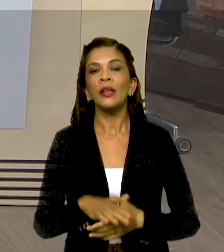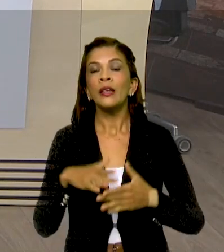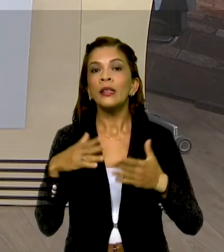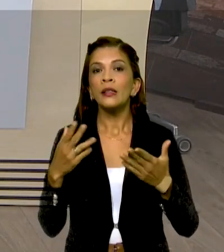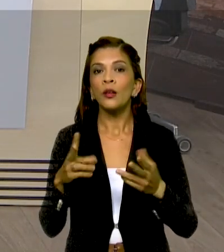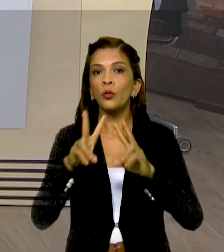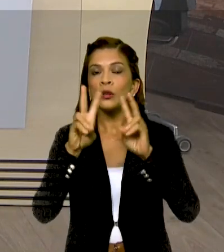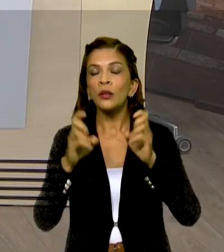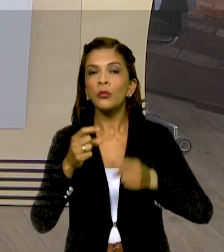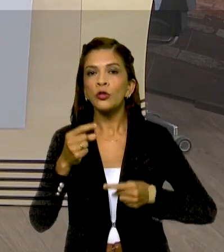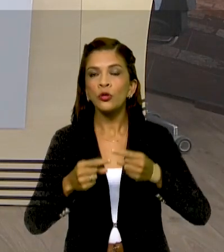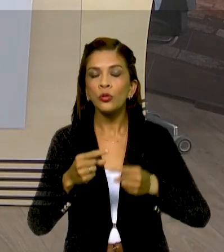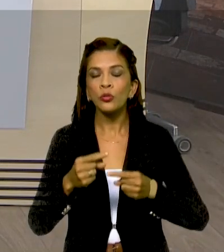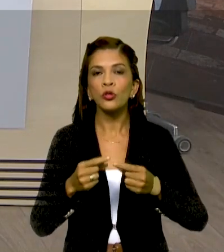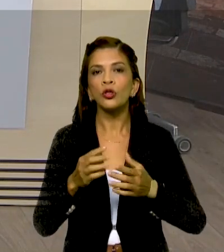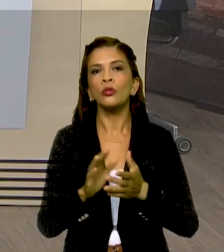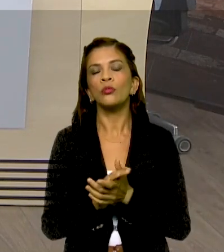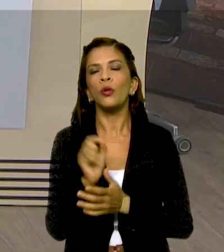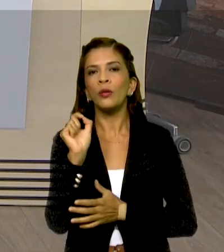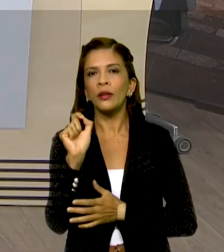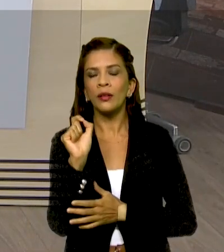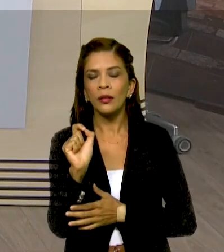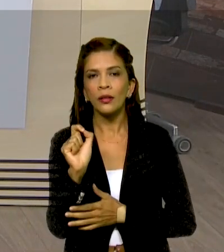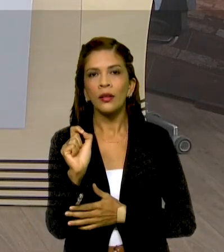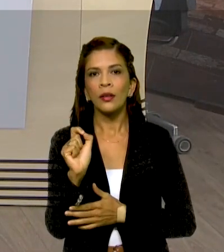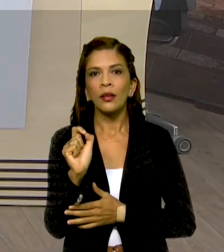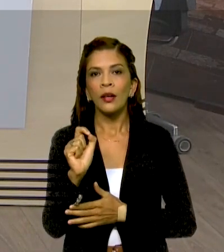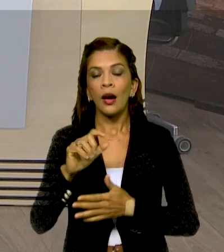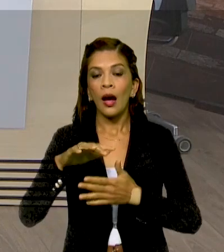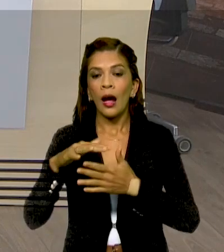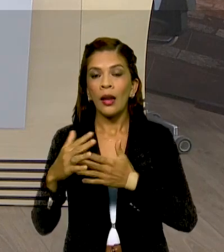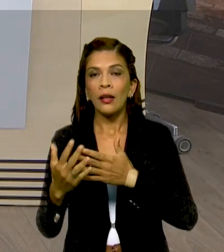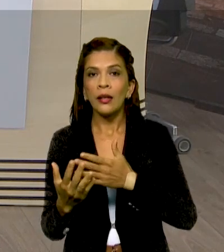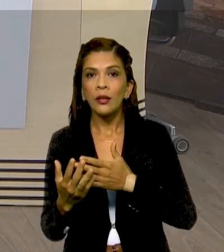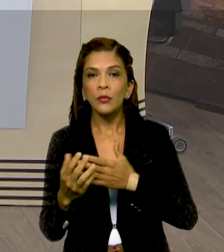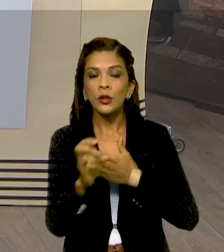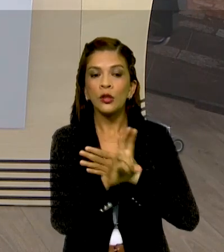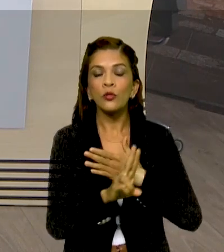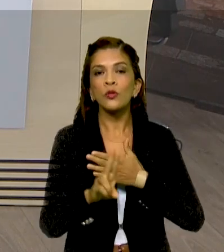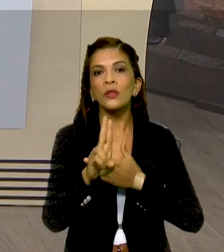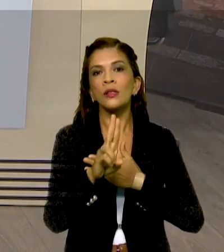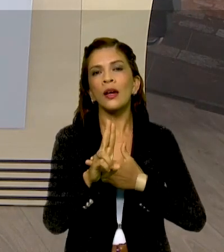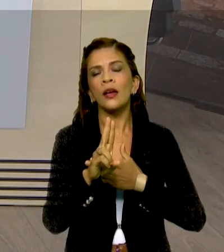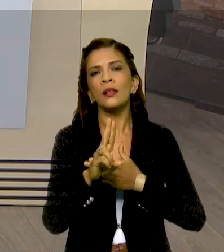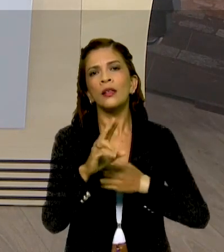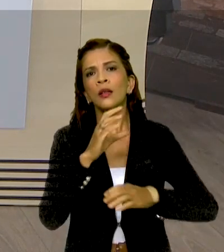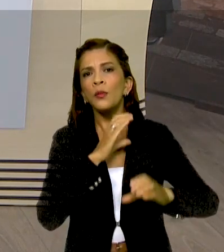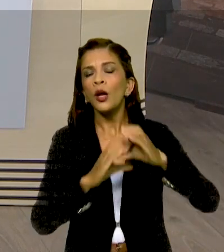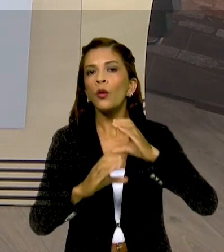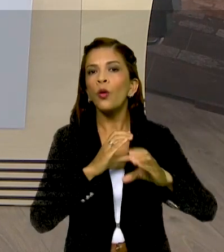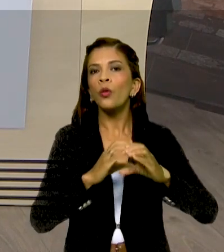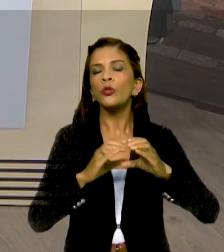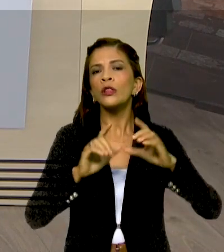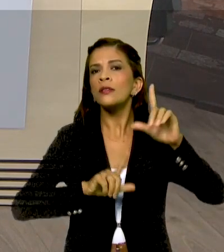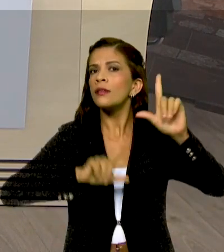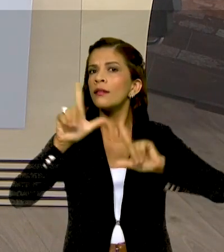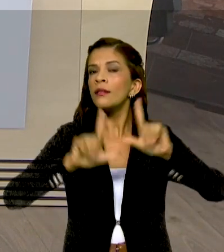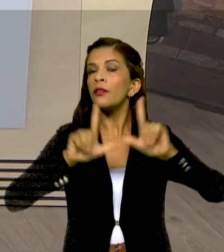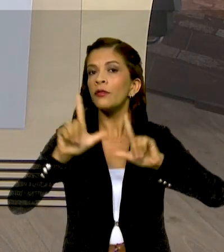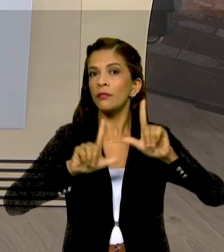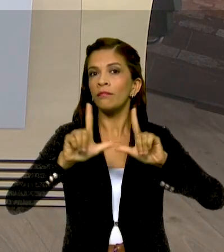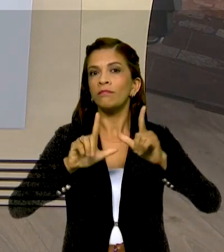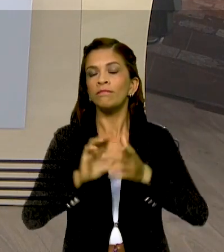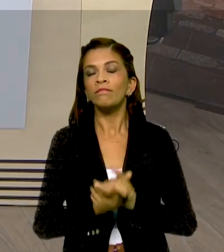sobre a inserção da Libras nos meios de comunicação, especificamente TV. A gente